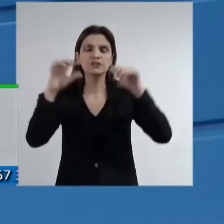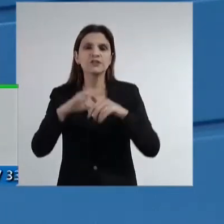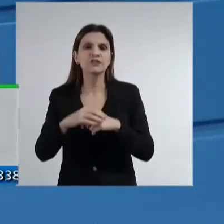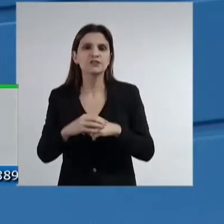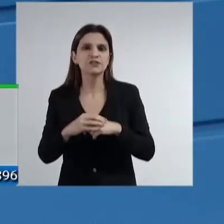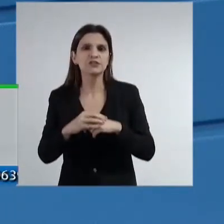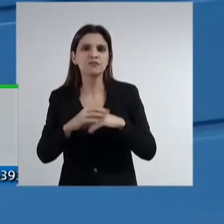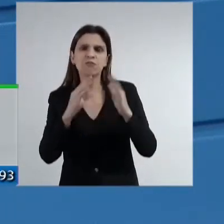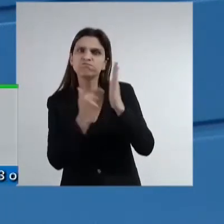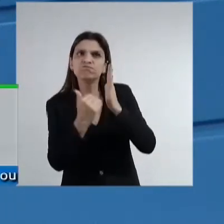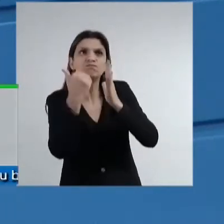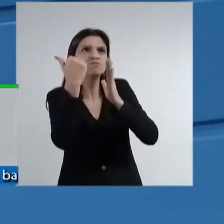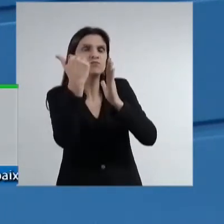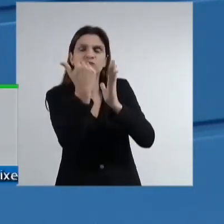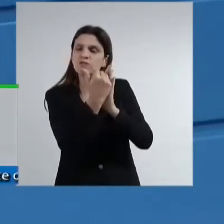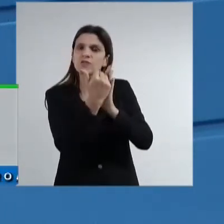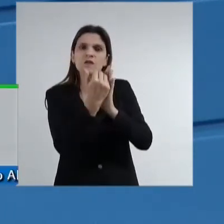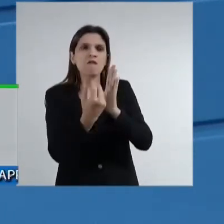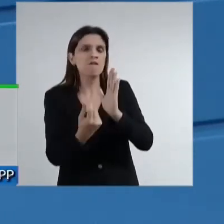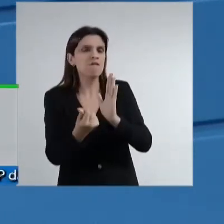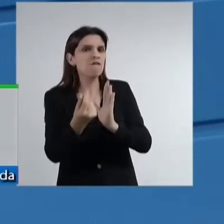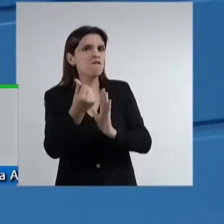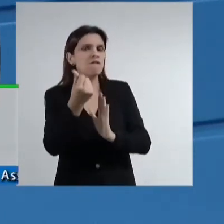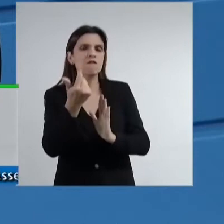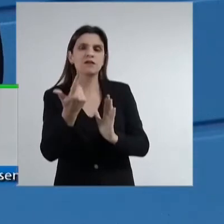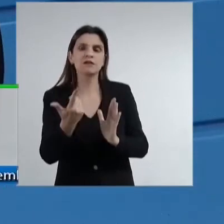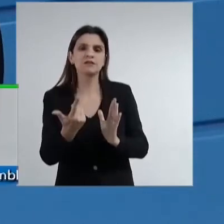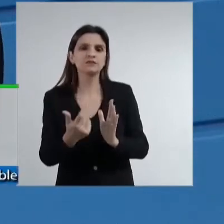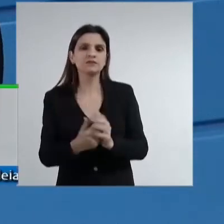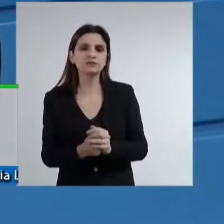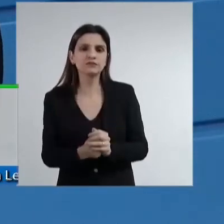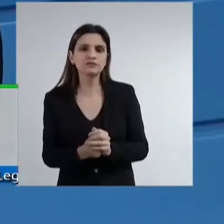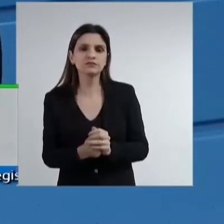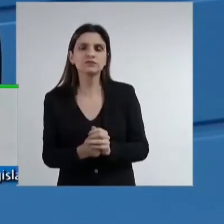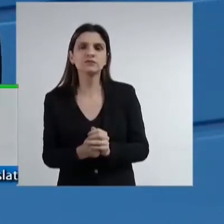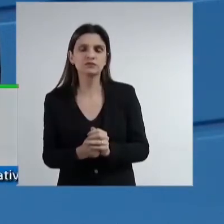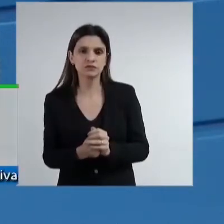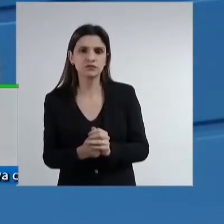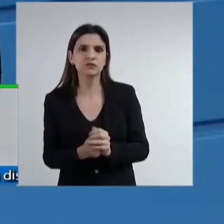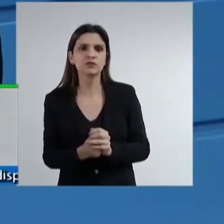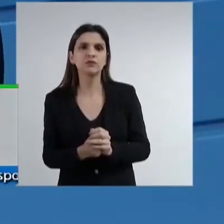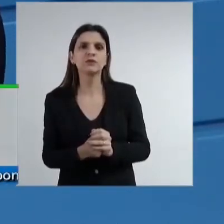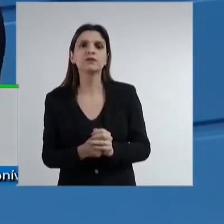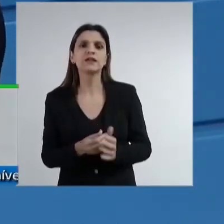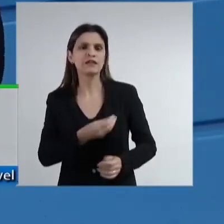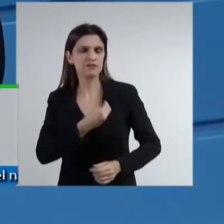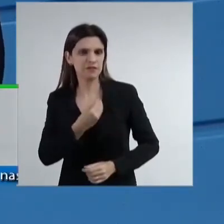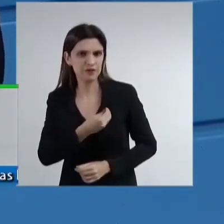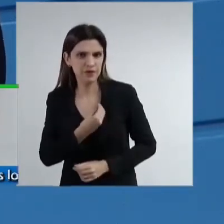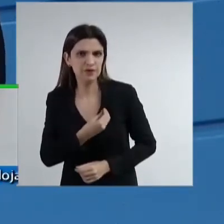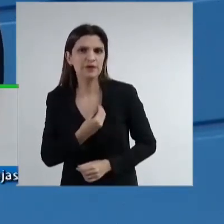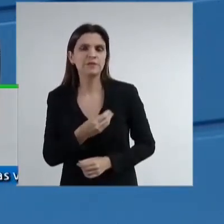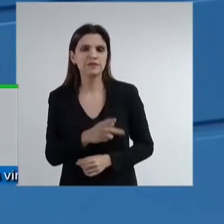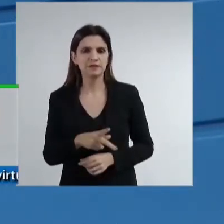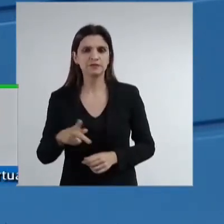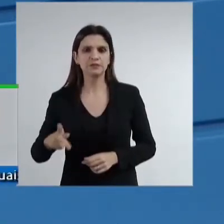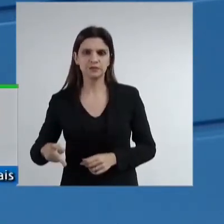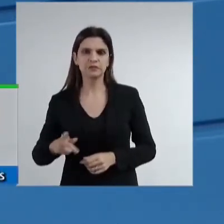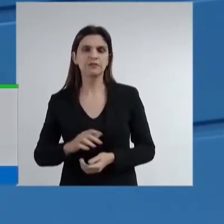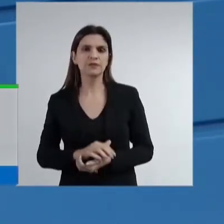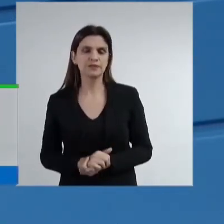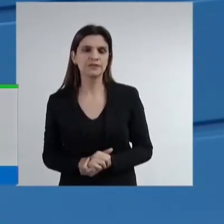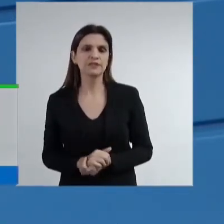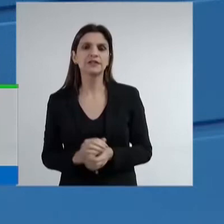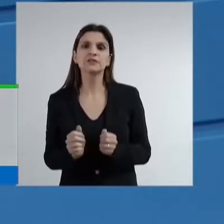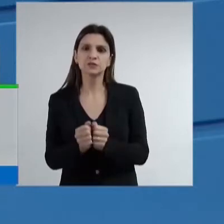Paulo Corrêa teve uma participação expressiva ao lado do prefeito de Campo Grande, Marquinhos Trade, nesta CPI, eu acho que sou presidente de